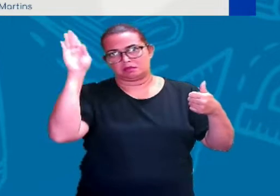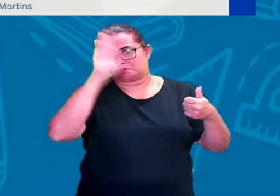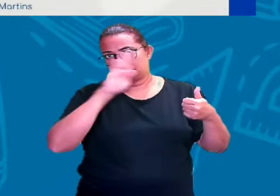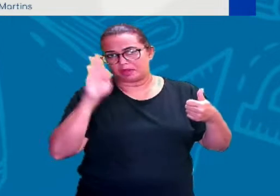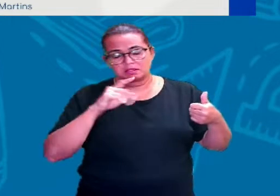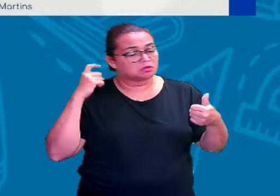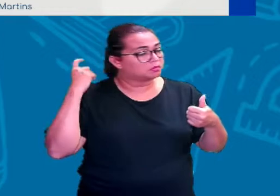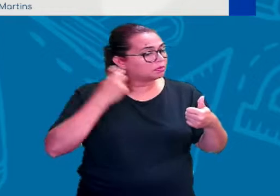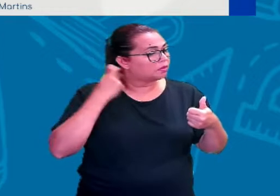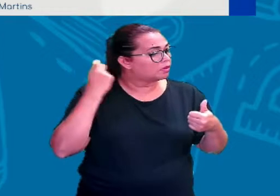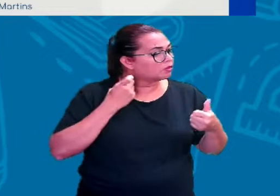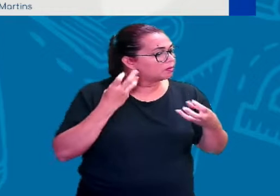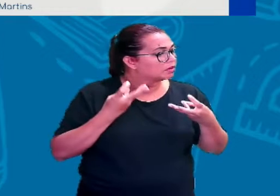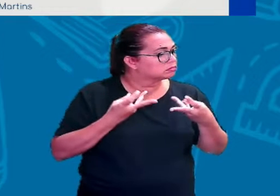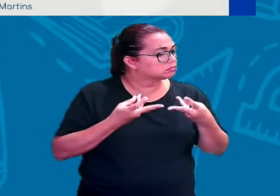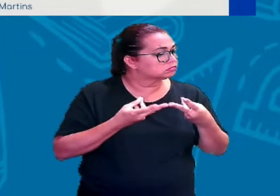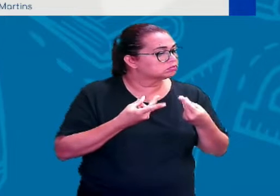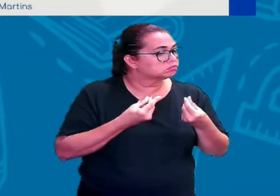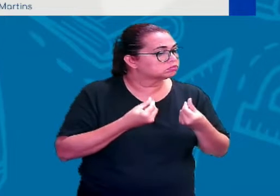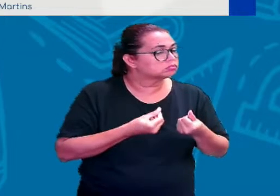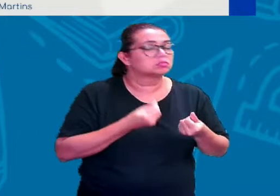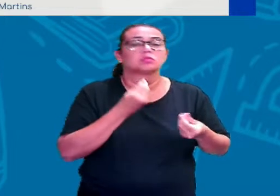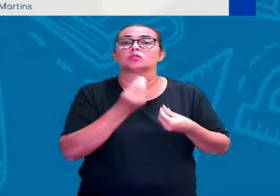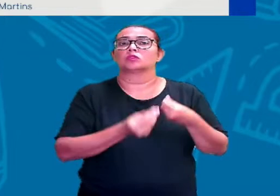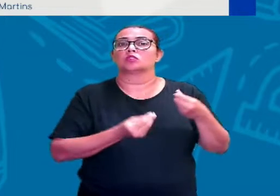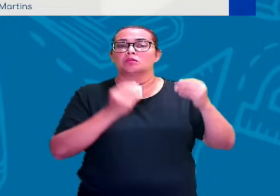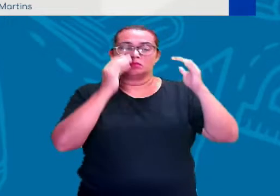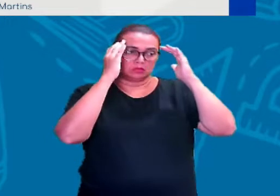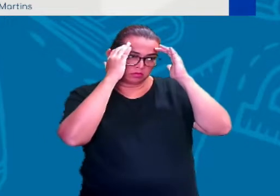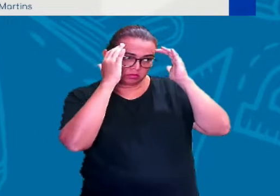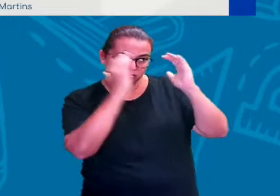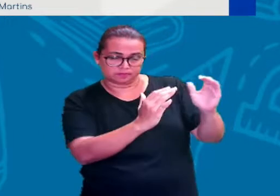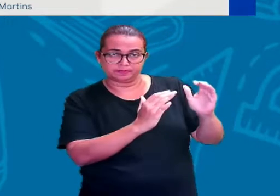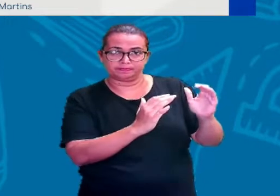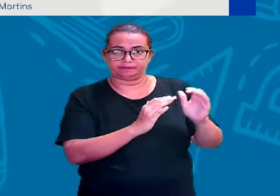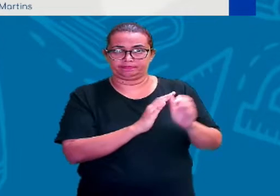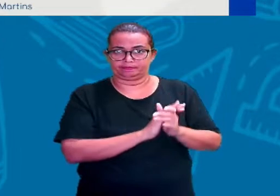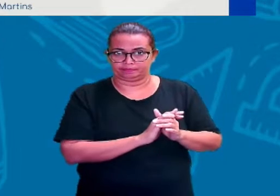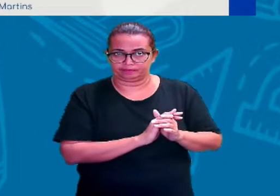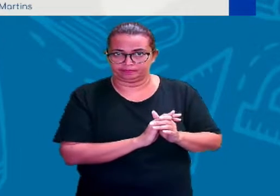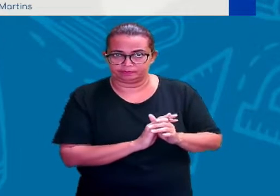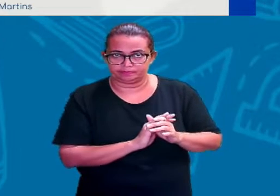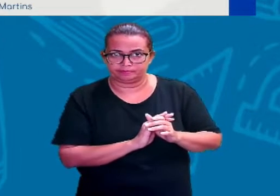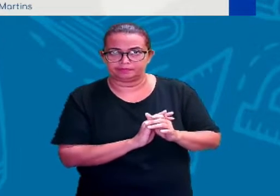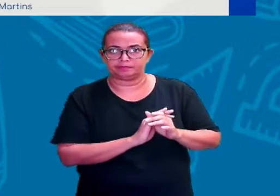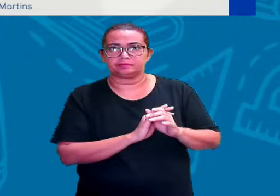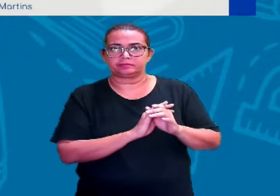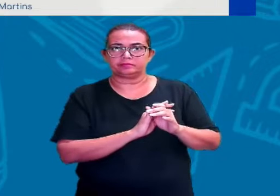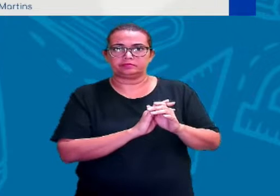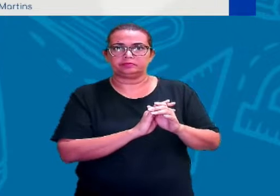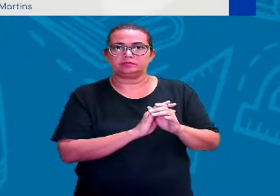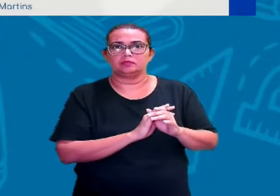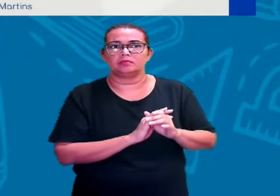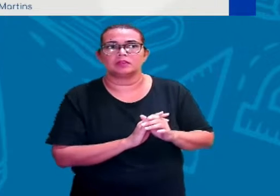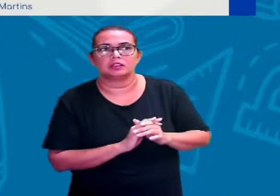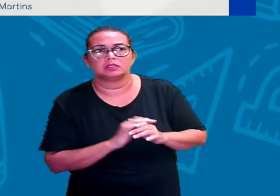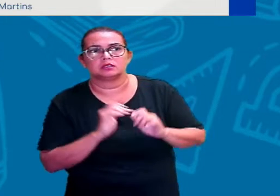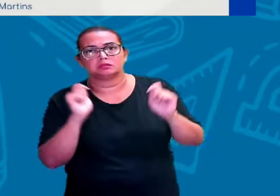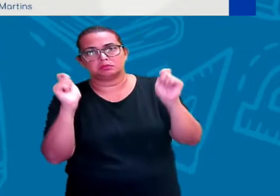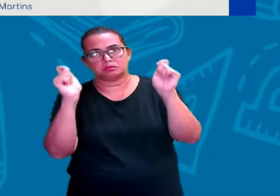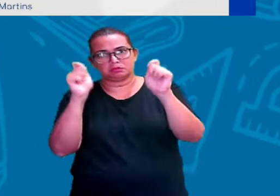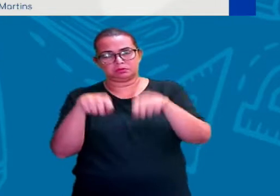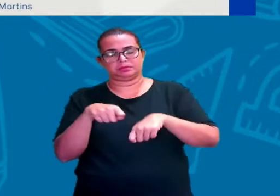contar essa população, reconhecer essa população indígena, tá? E aí isso permitiu acompanhar